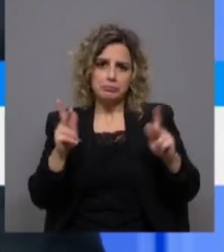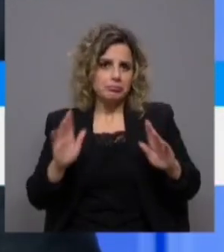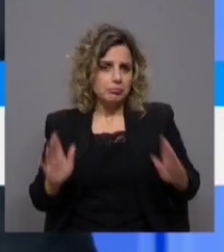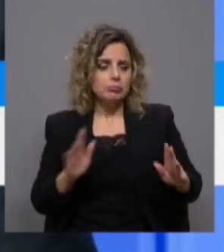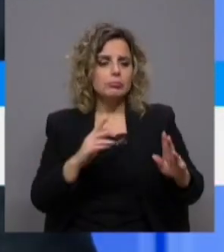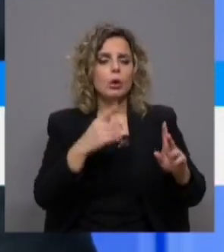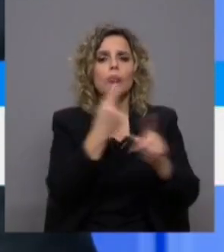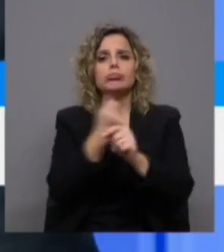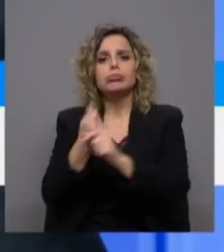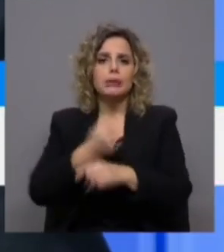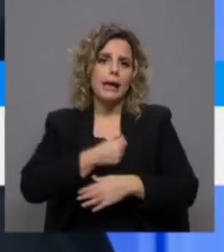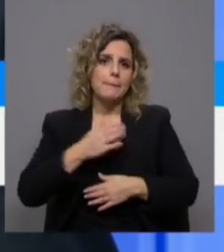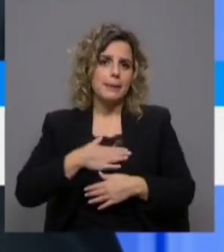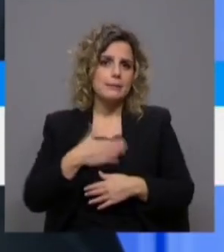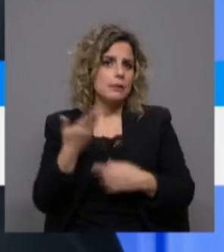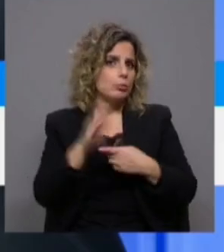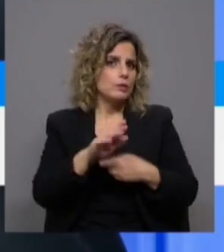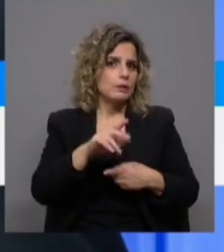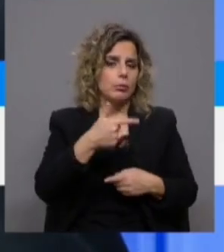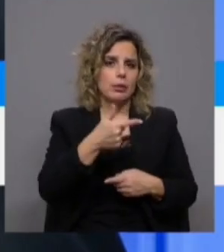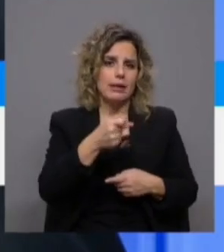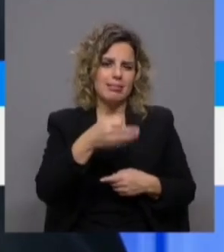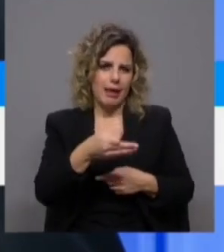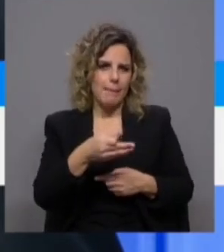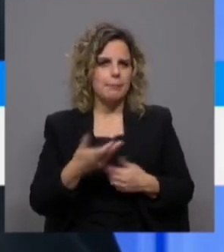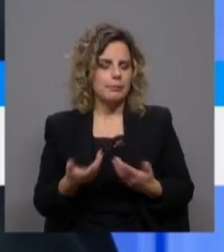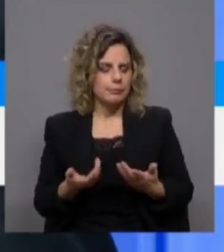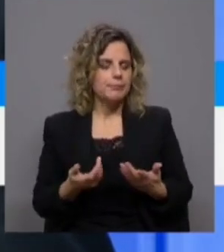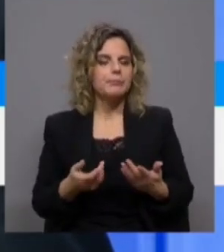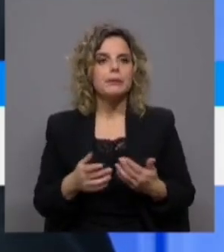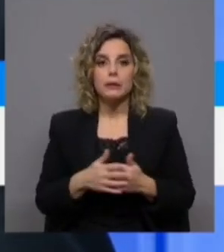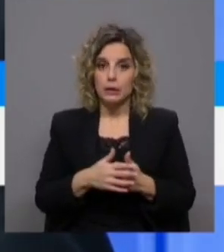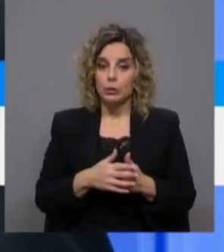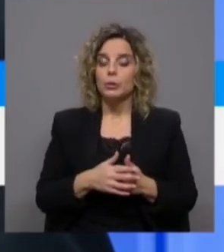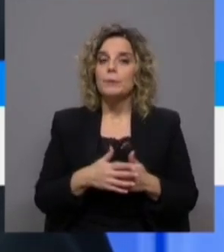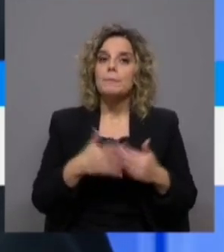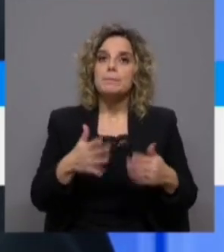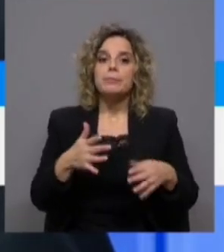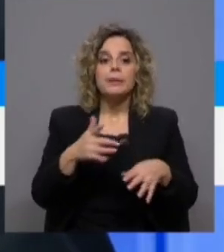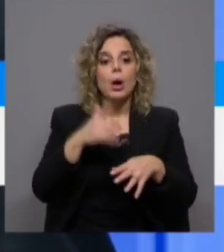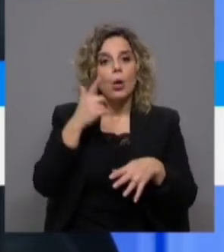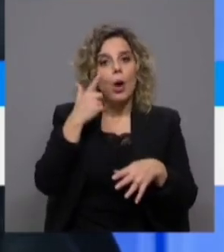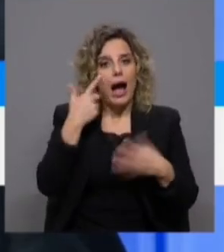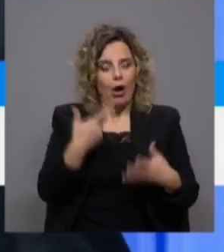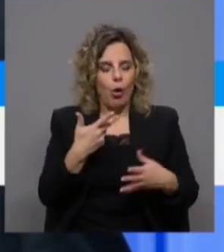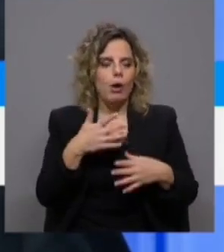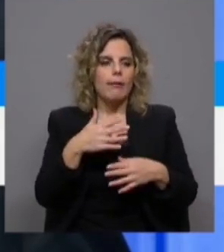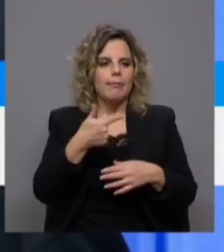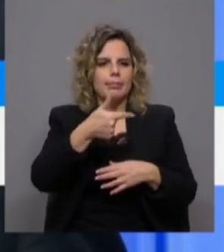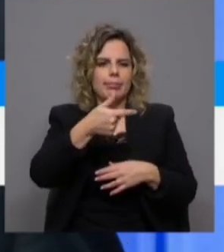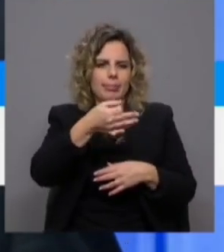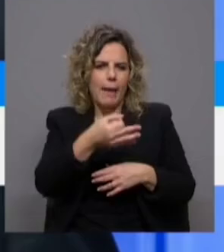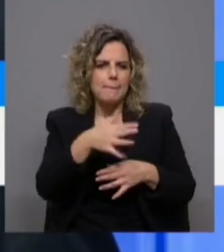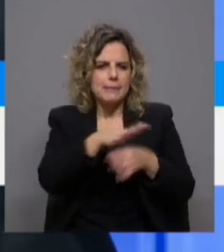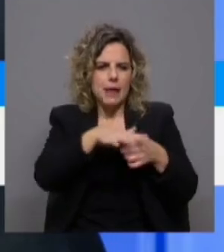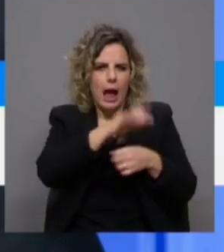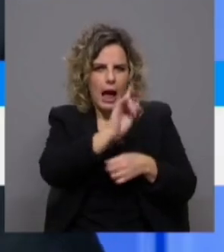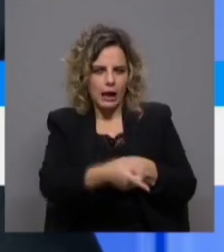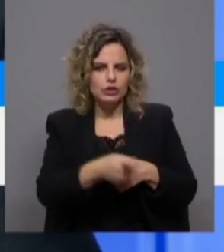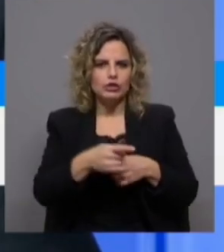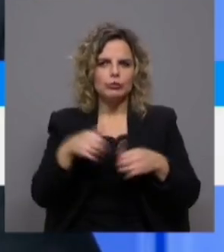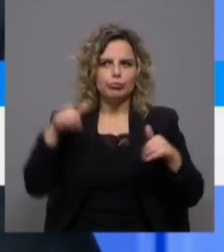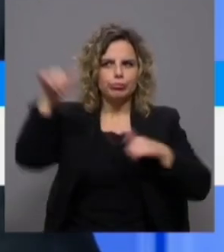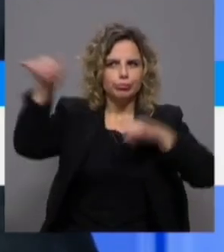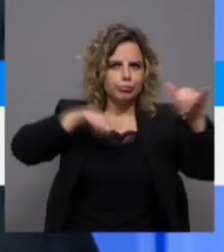aquisições de empresas como a TAP e portanto conhecendo o atual estado Da TAP das rotas que mantém